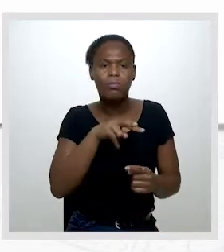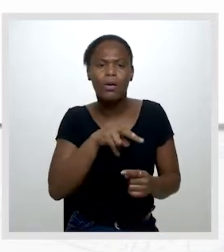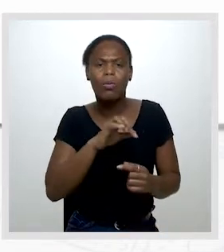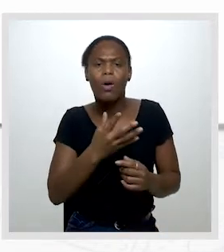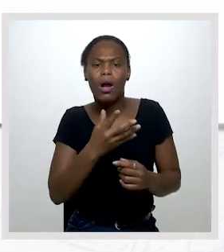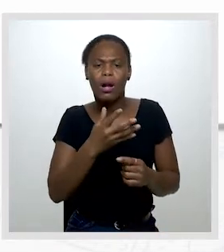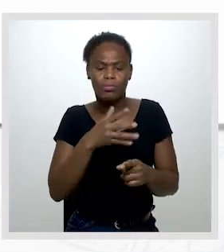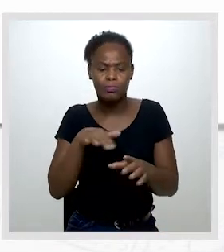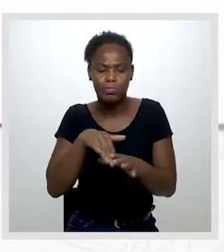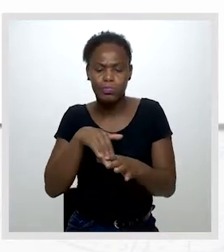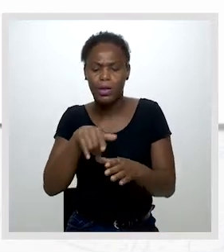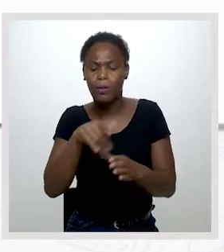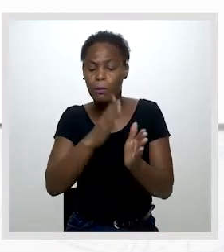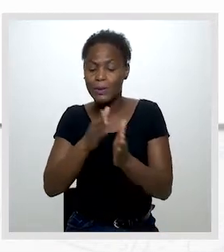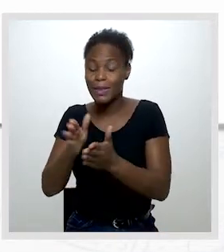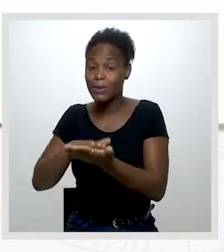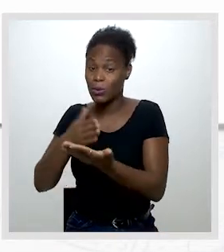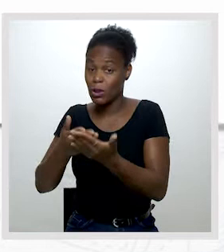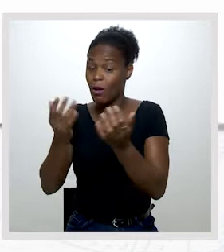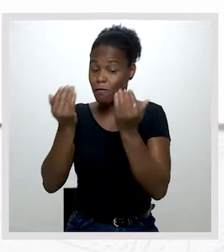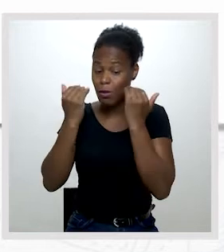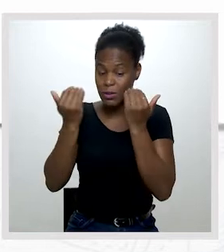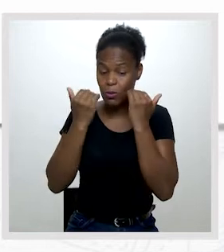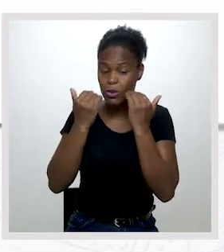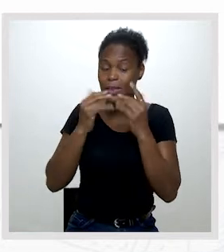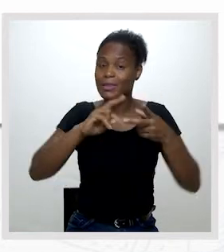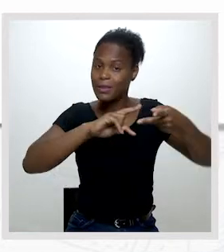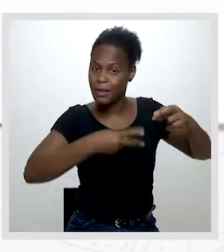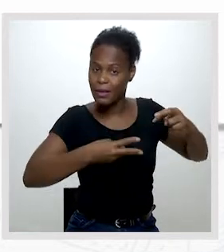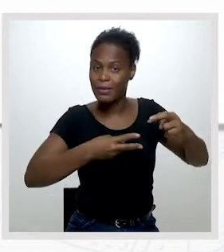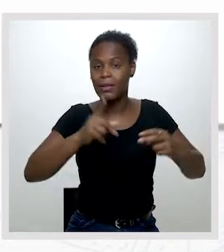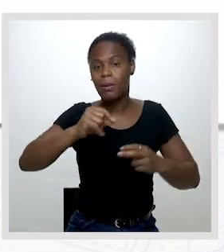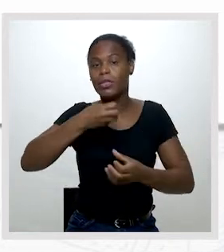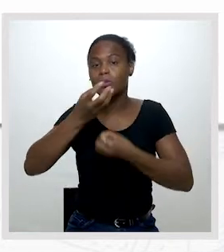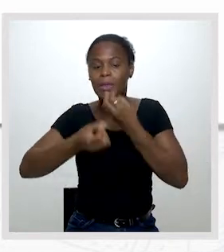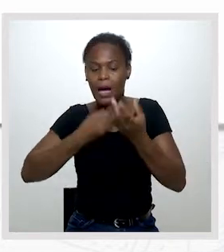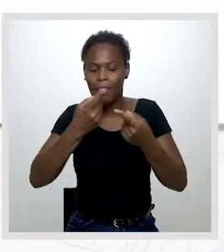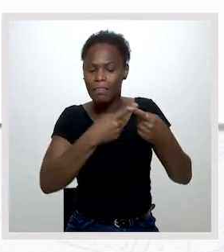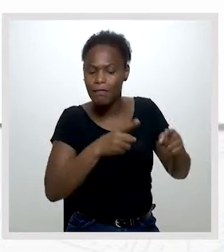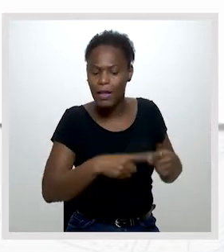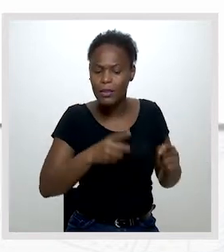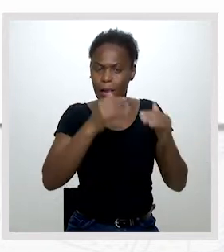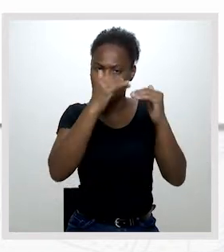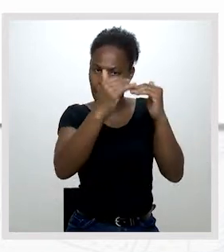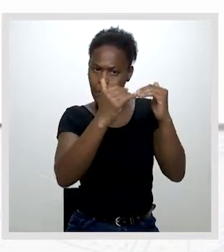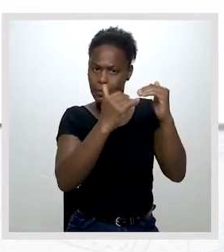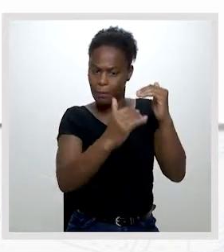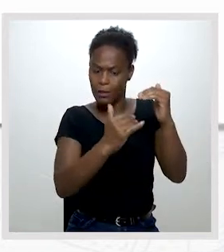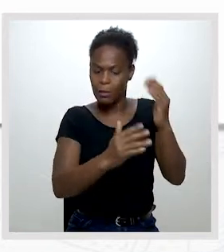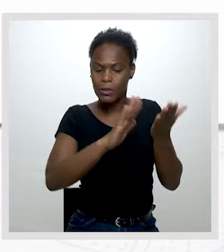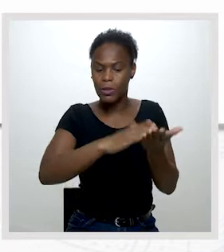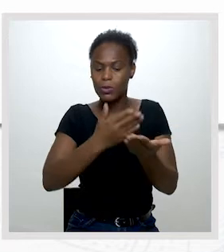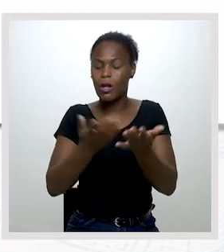intervenientes no processo da tradução da informação genética, explicar as diferentes etapas da tradução da